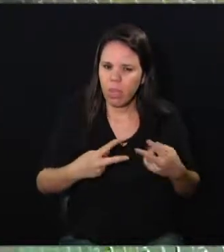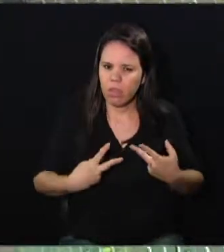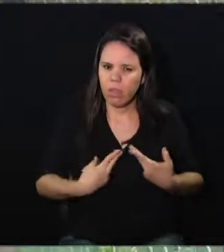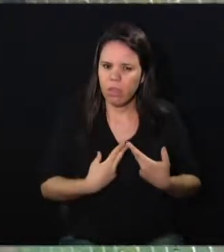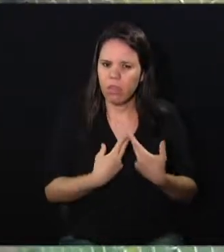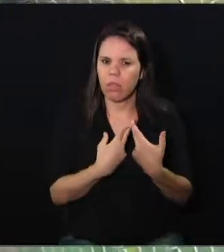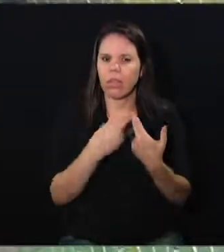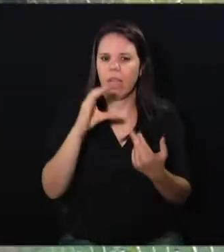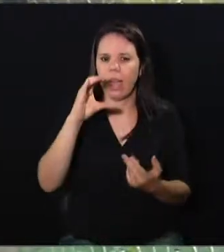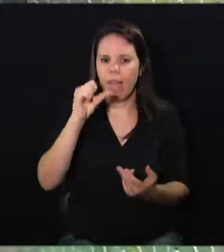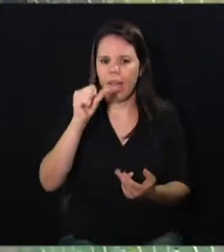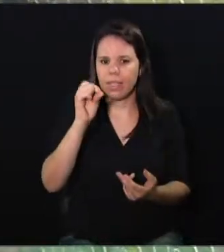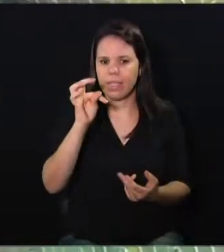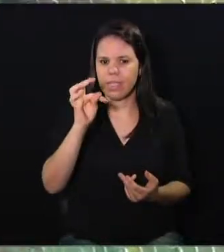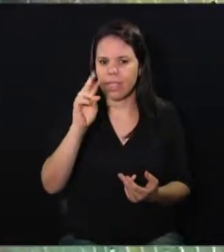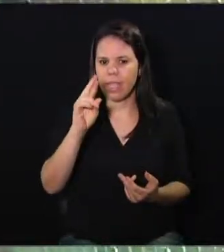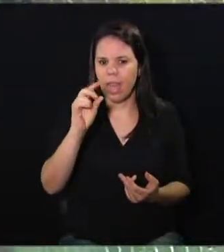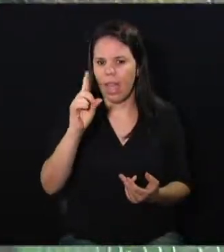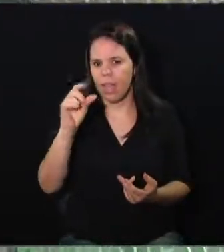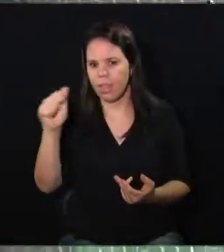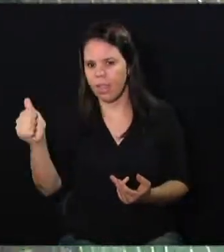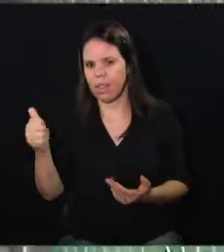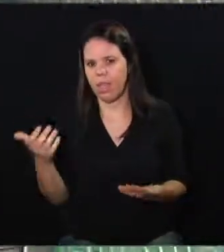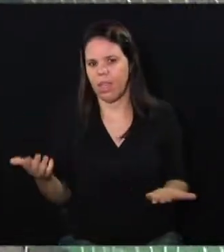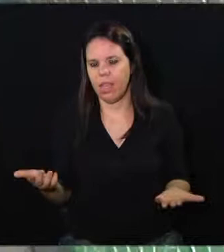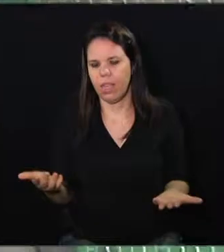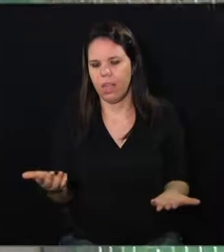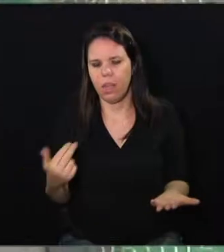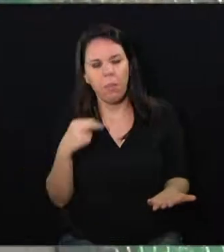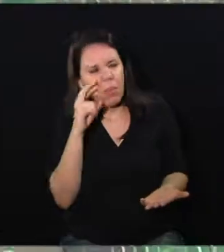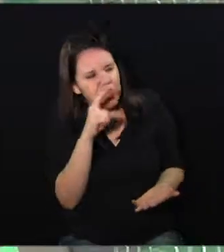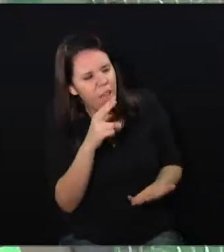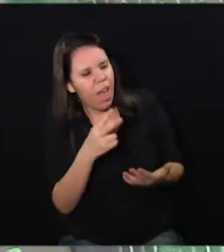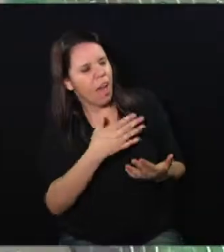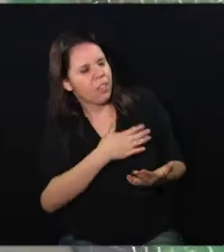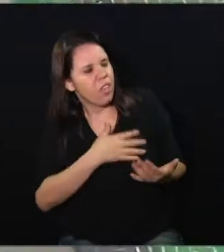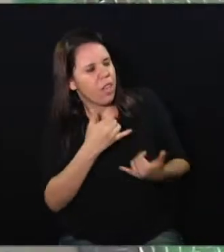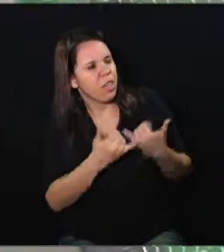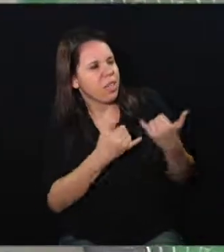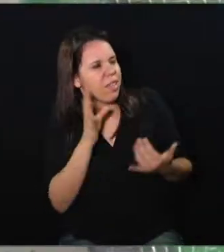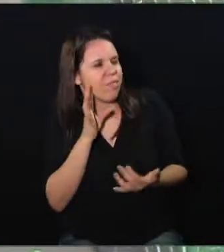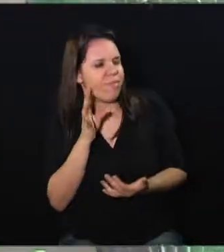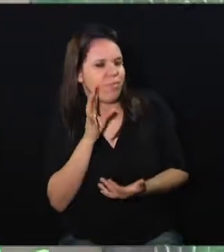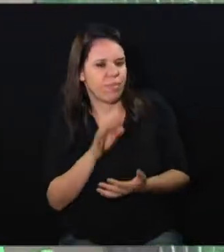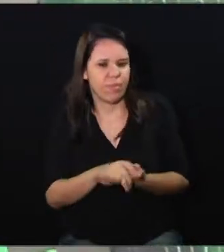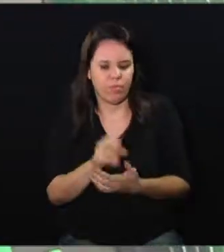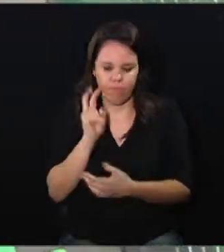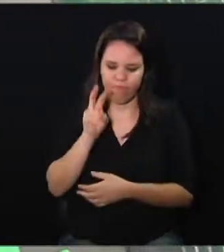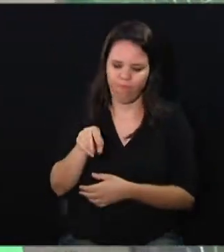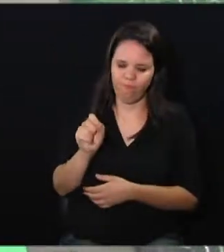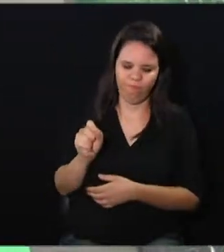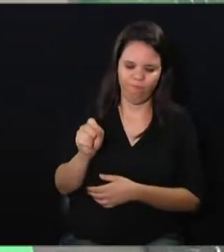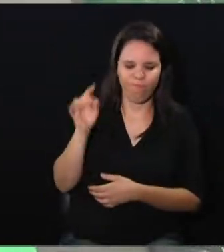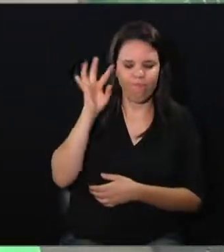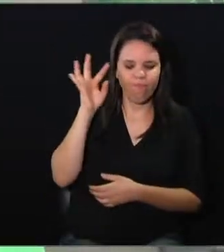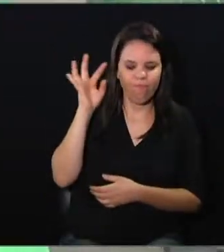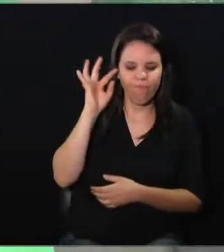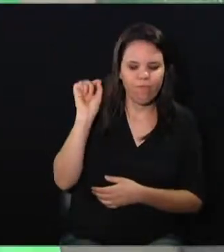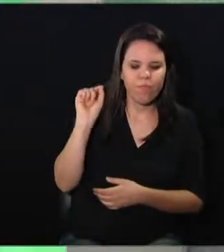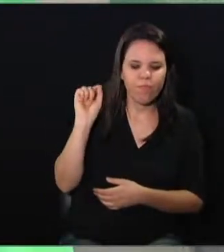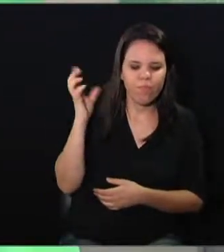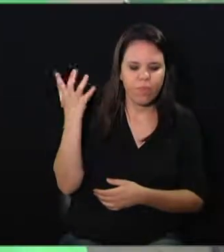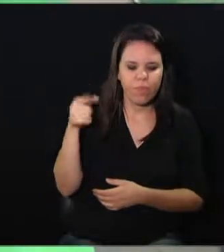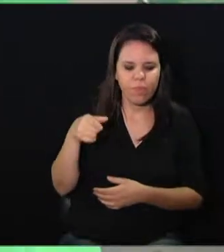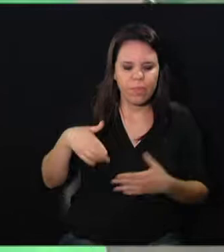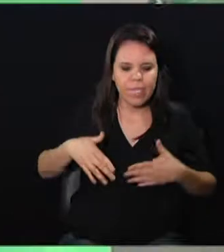Olha só, não pode ver um bichinho. Super simpática, né? Mas olhando ela assim, dá para imaginar que